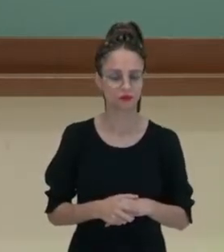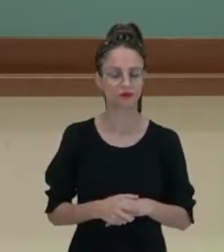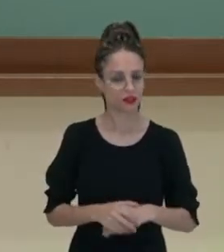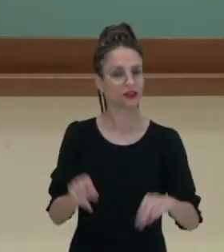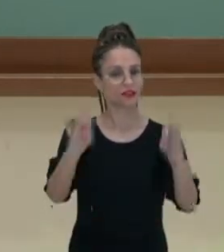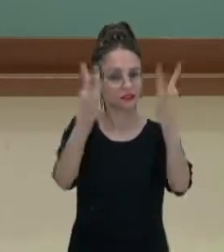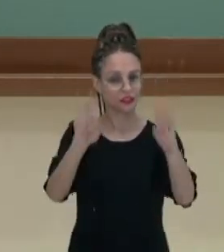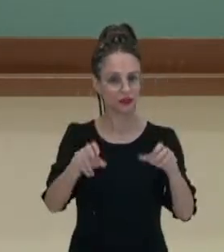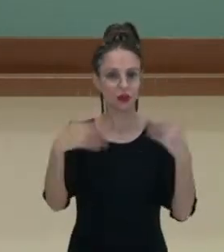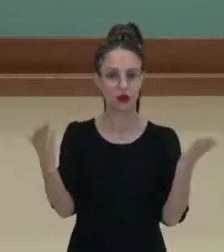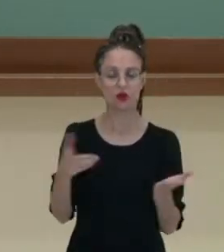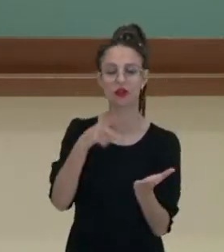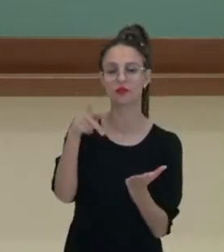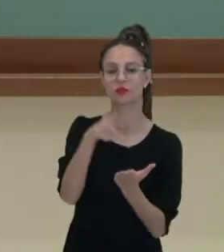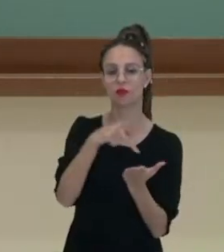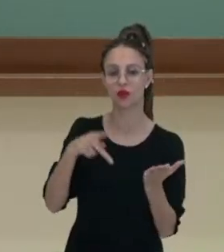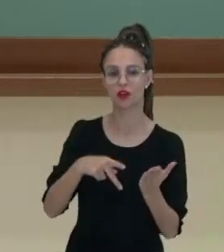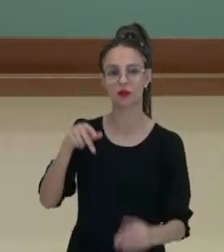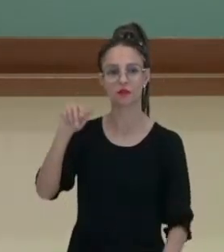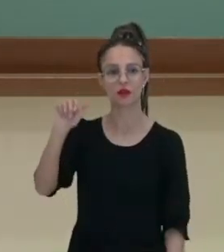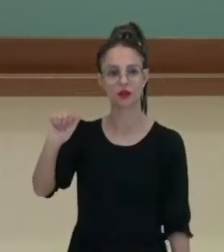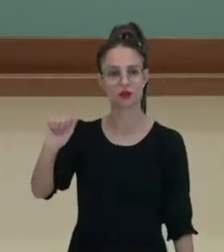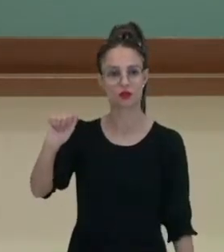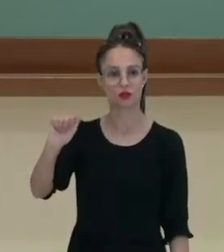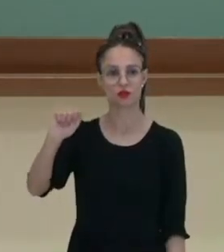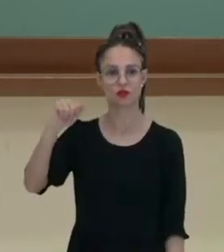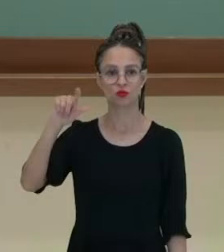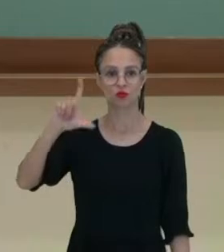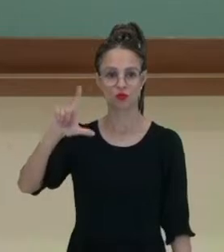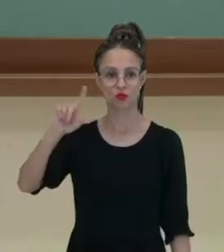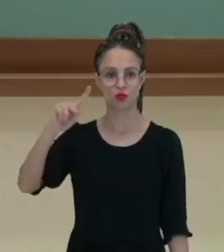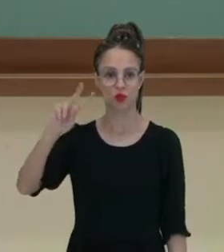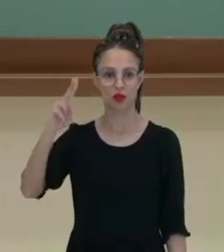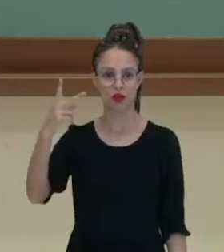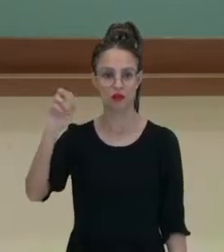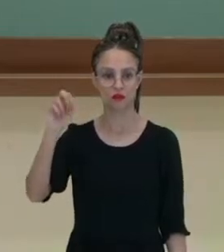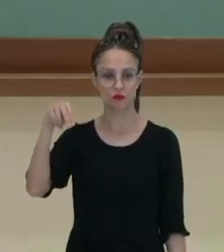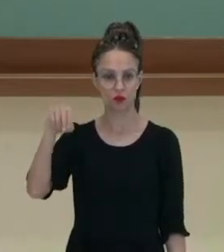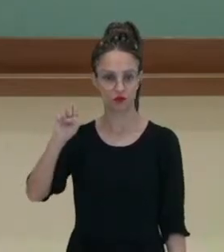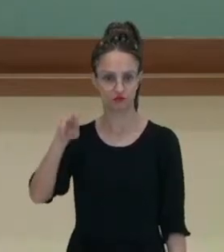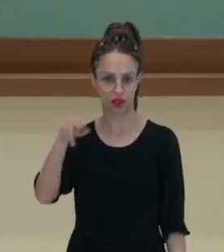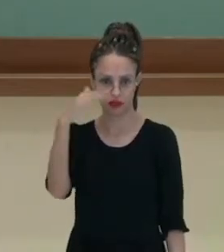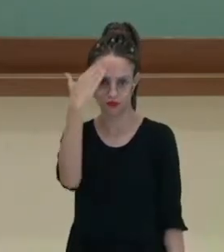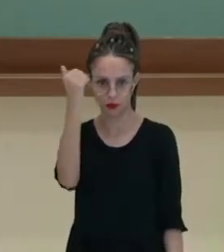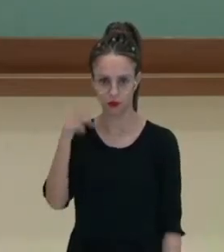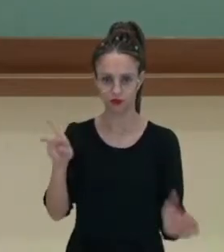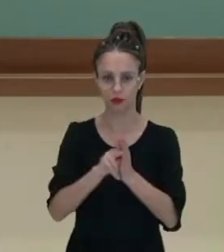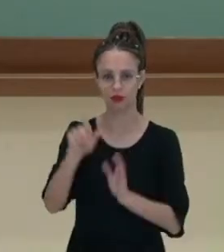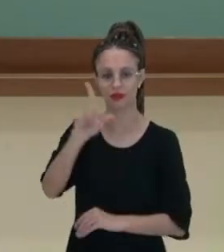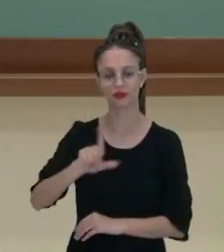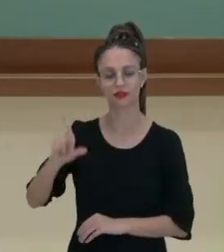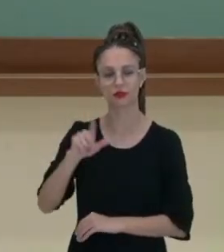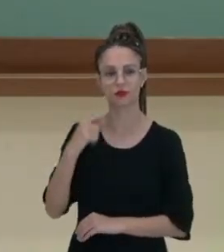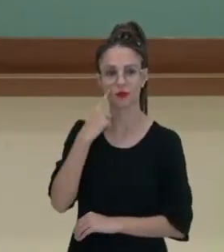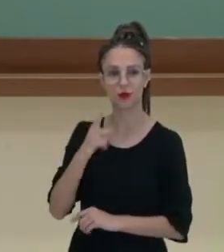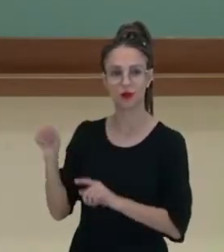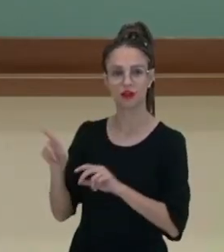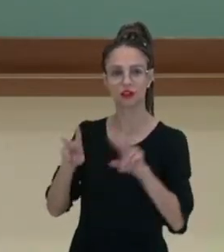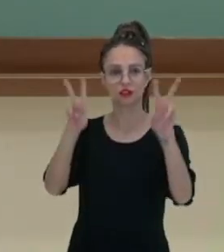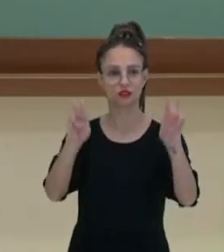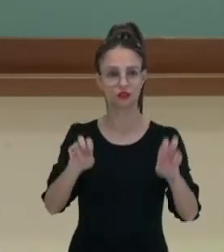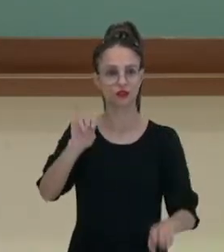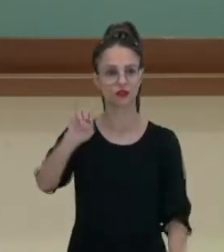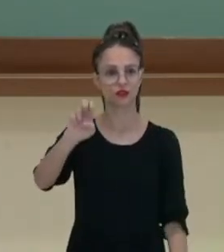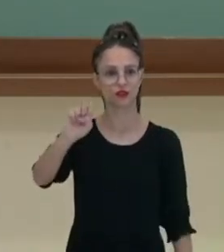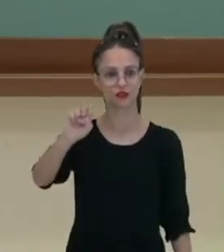tema, chegamos ao poema de Alfonso de Guimarães, né? Um ícone da nossa literatura, intitulado Ismalha. Acompanhe a